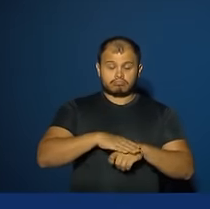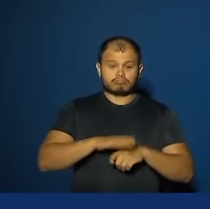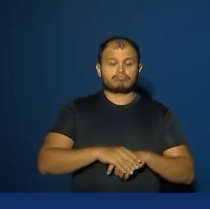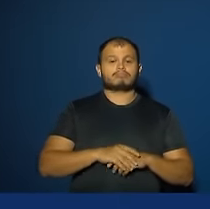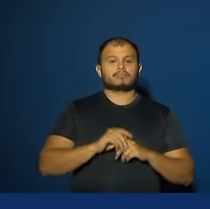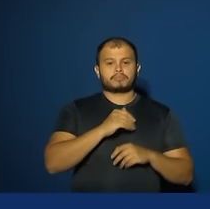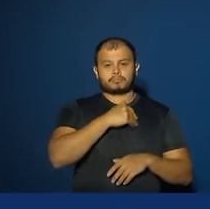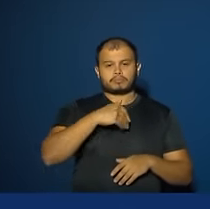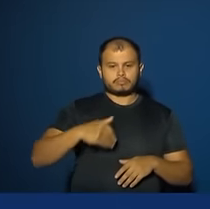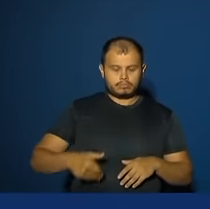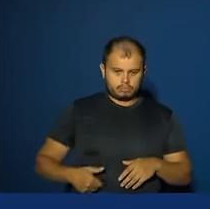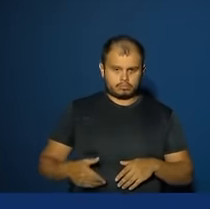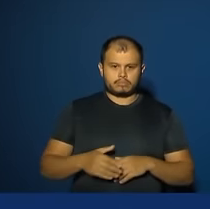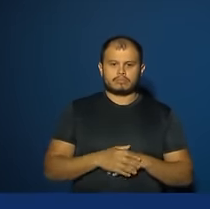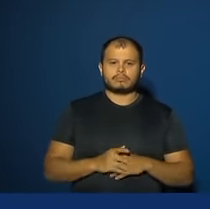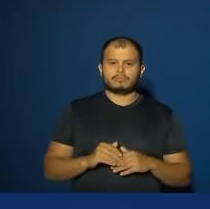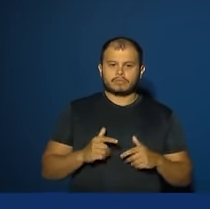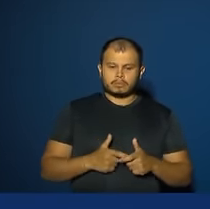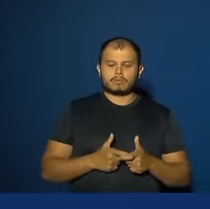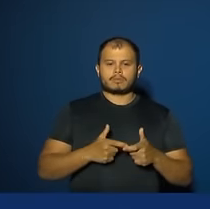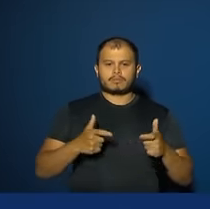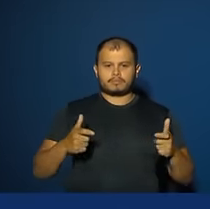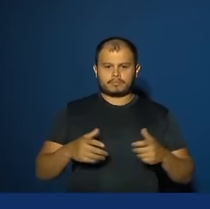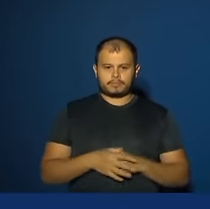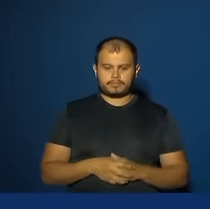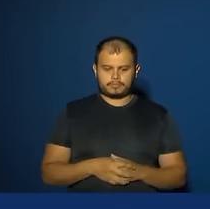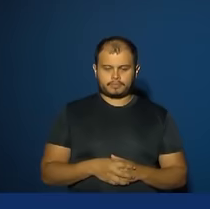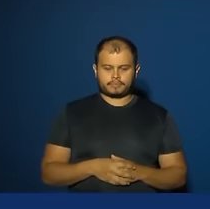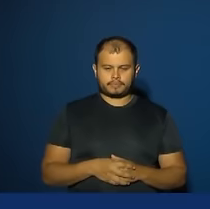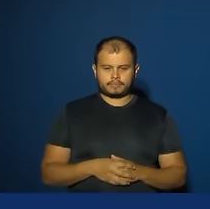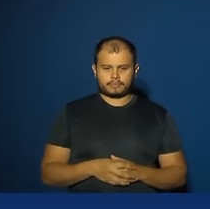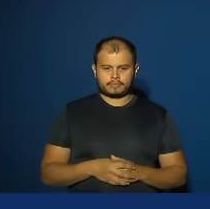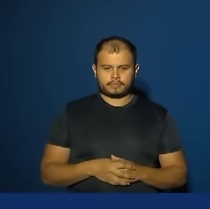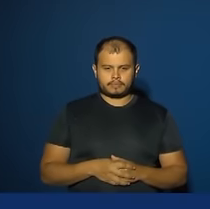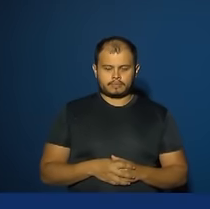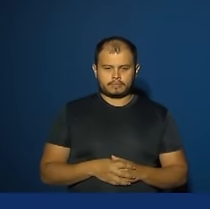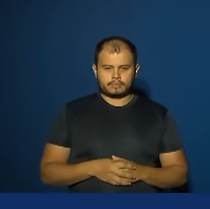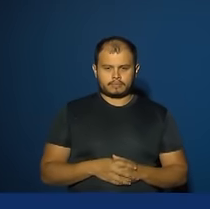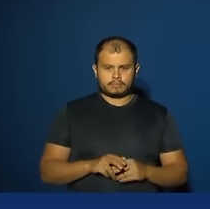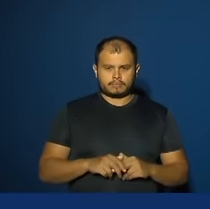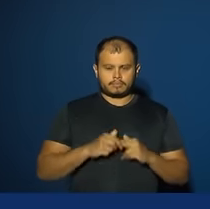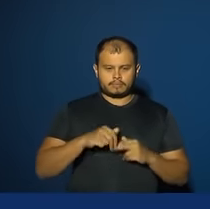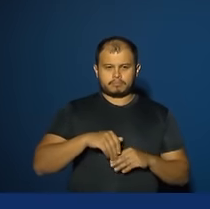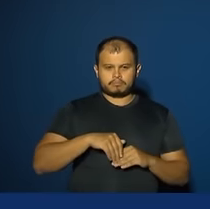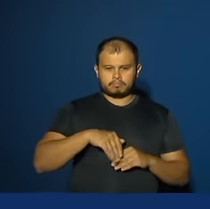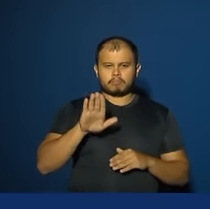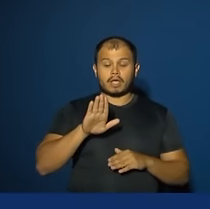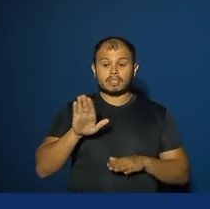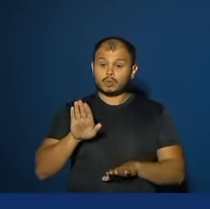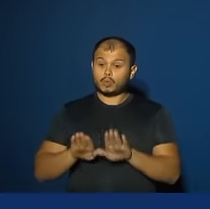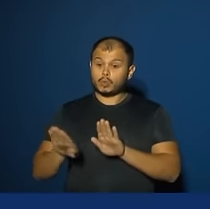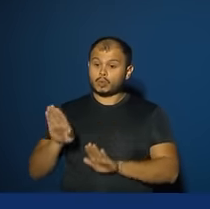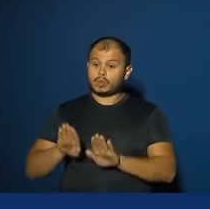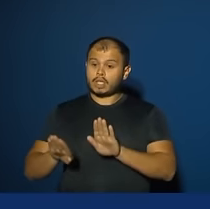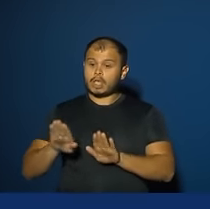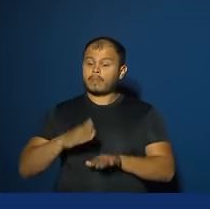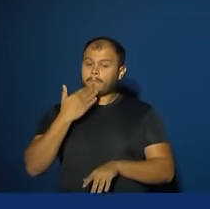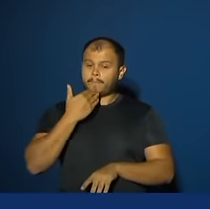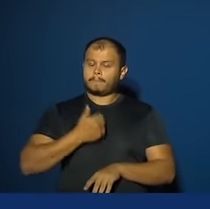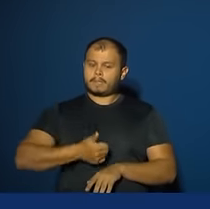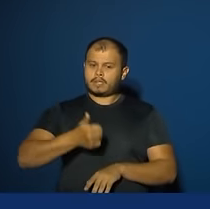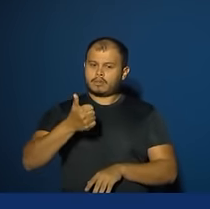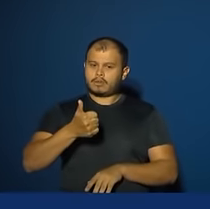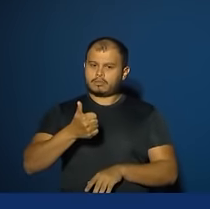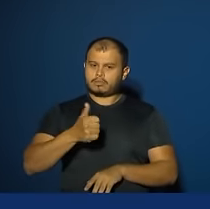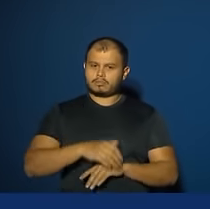público vai, vamos assim, vai demandar. Então, eu acho que um pouco mais de cautela faz sentido.